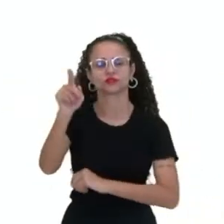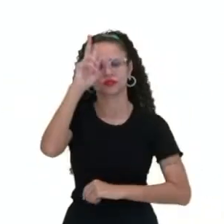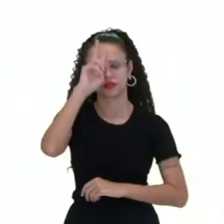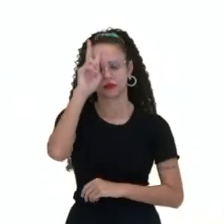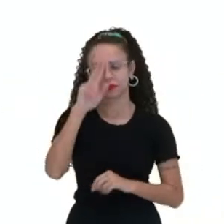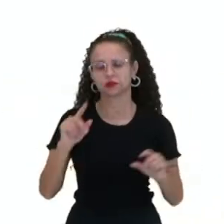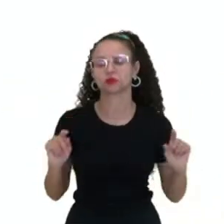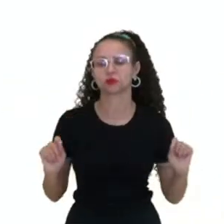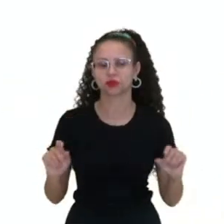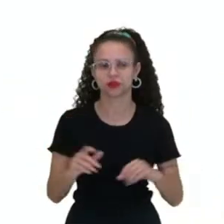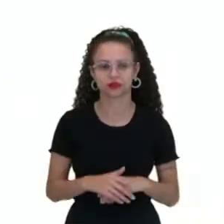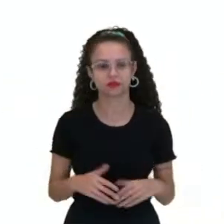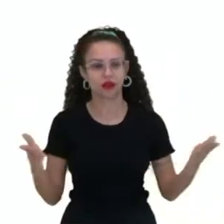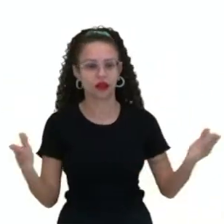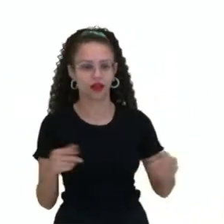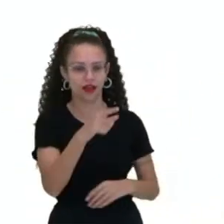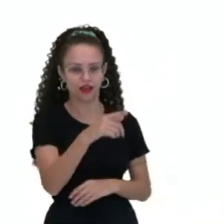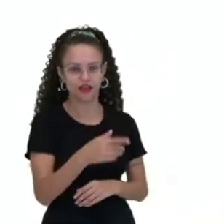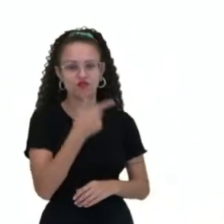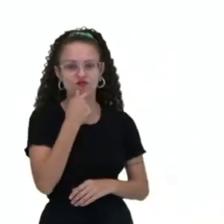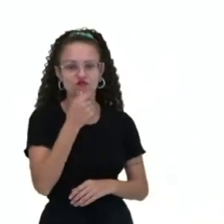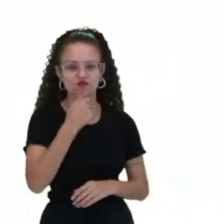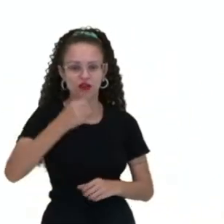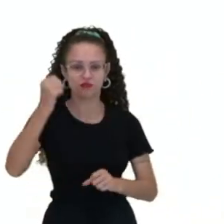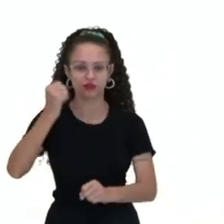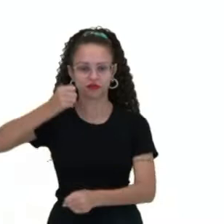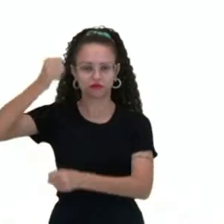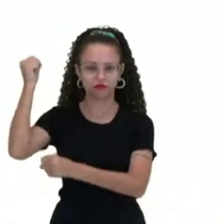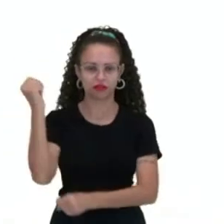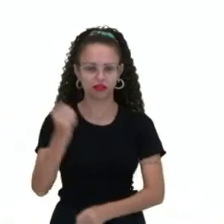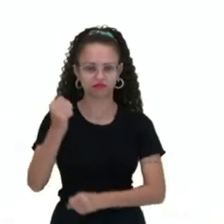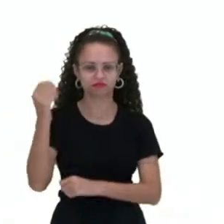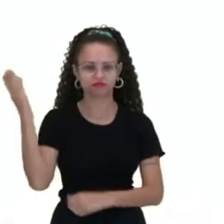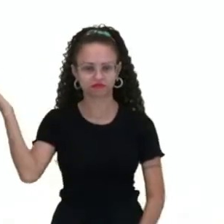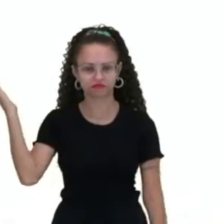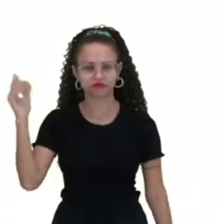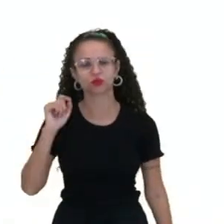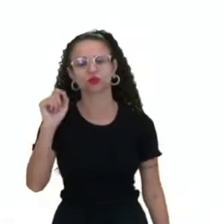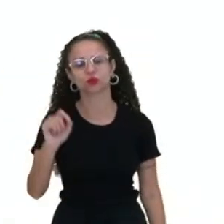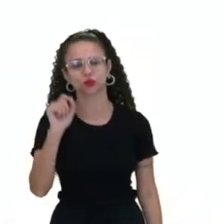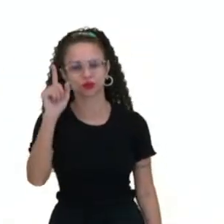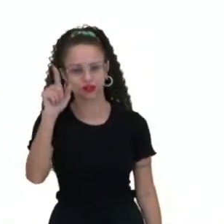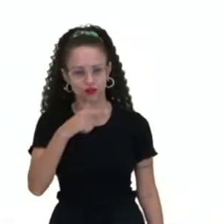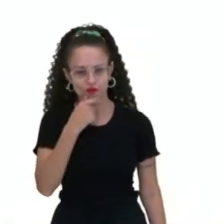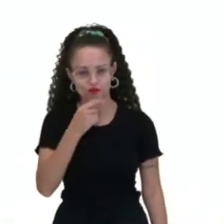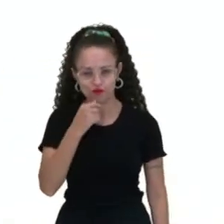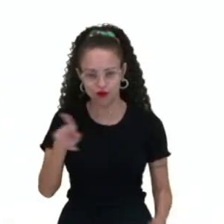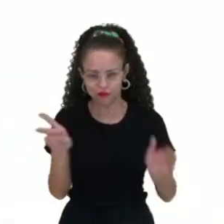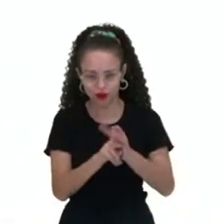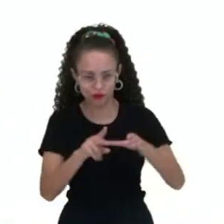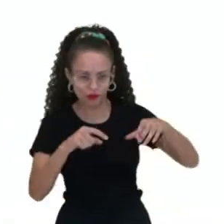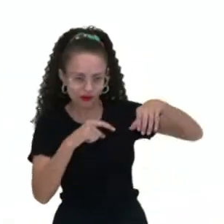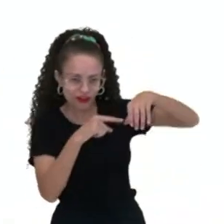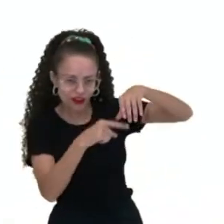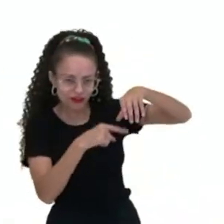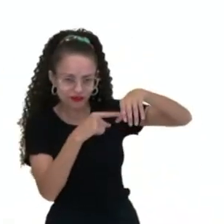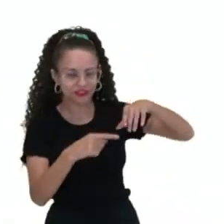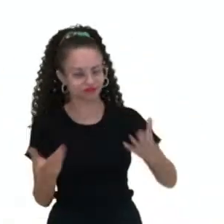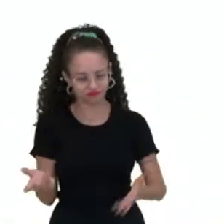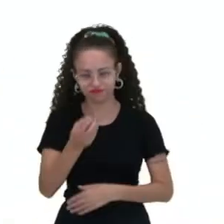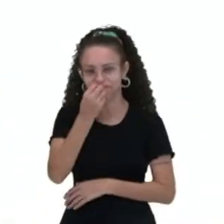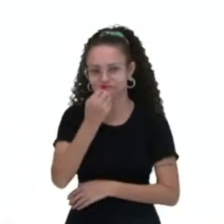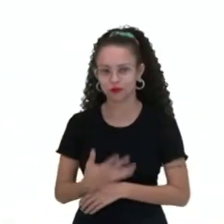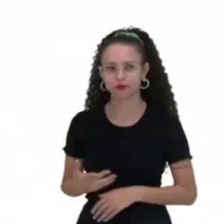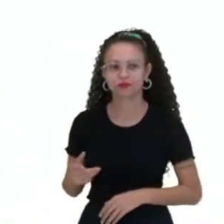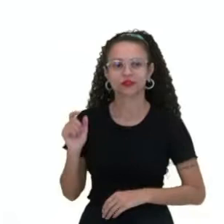lembrariam? Ah, professor, tá fácil, o cara ali com a lança ali, ó. O que ele é? Ah, o homem da caverna, professor. É bom.